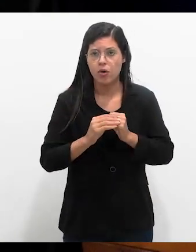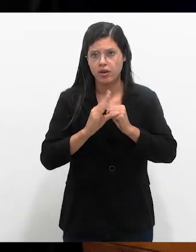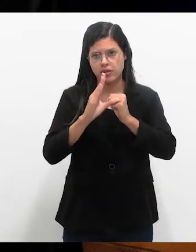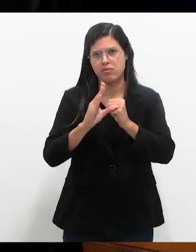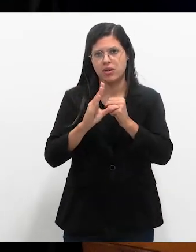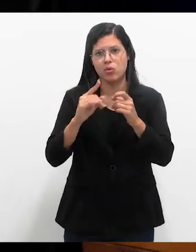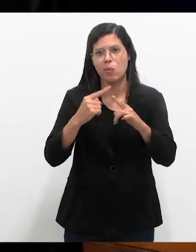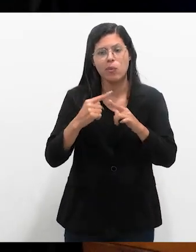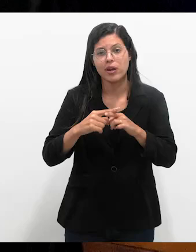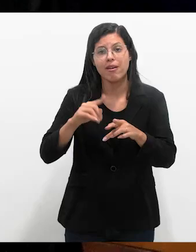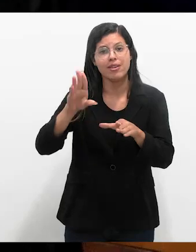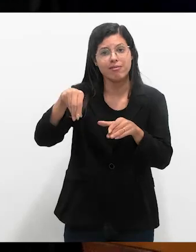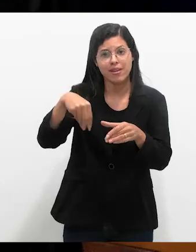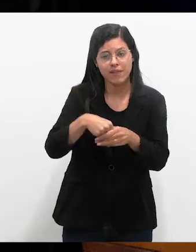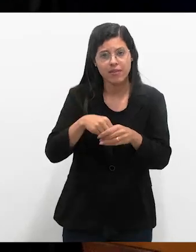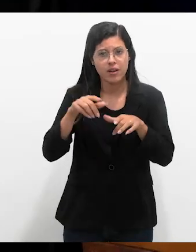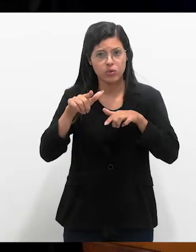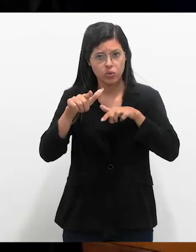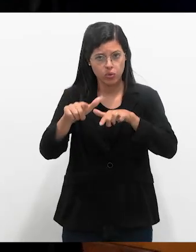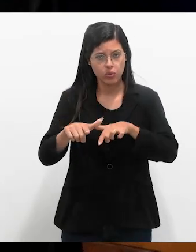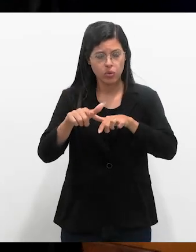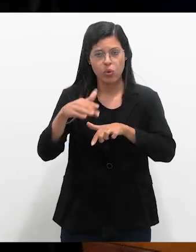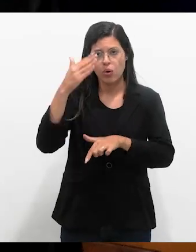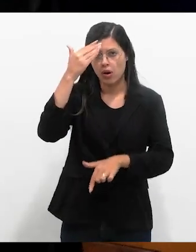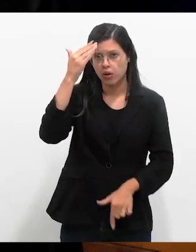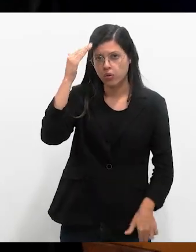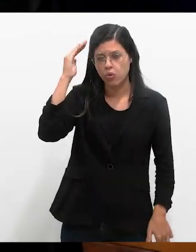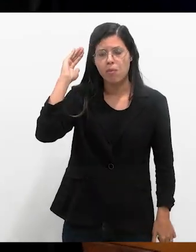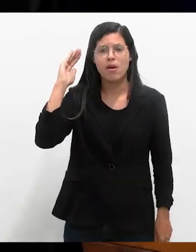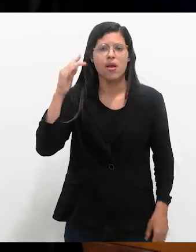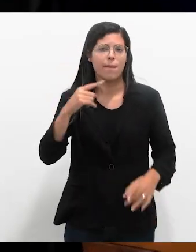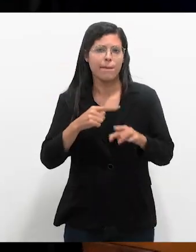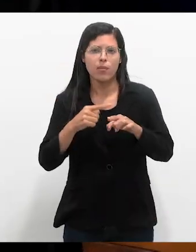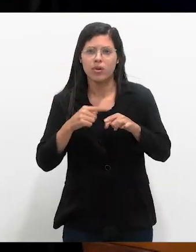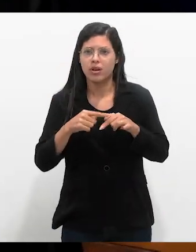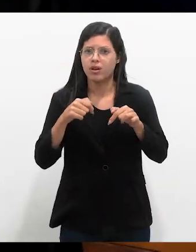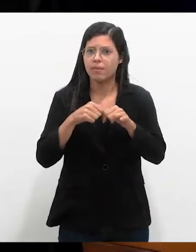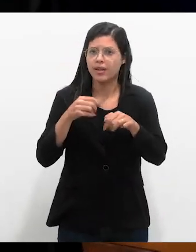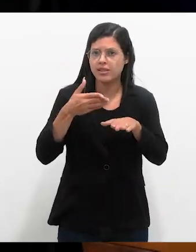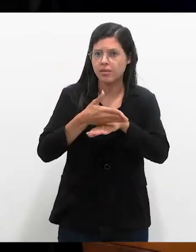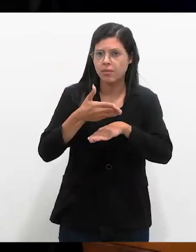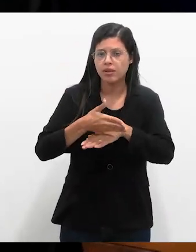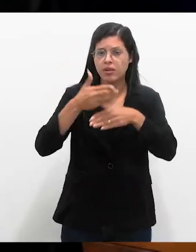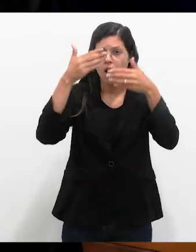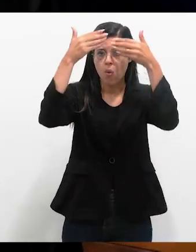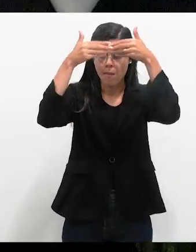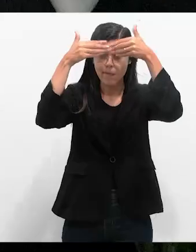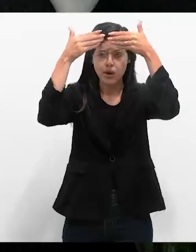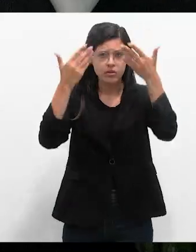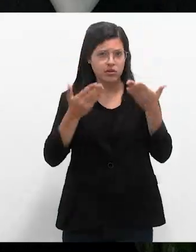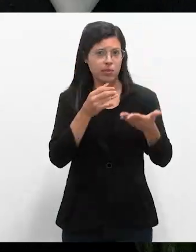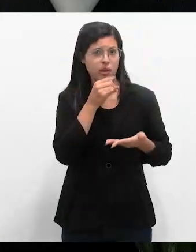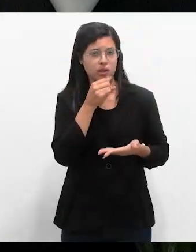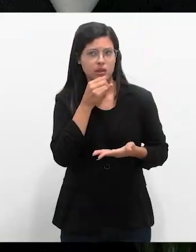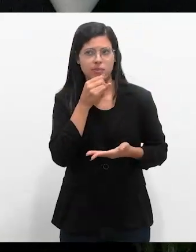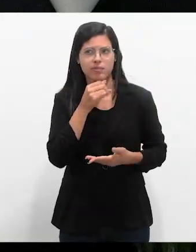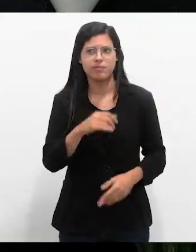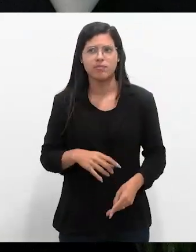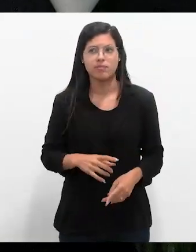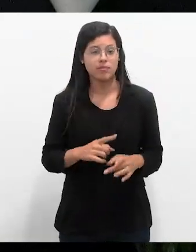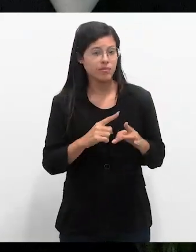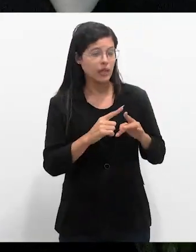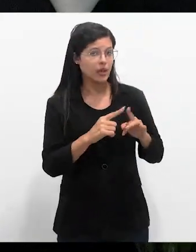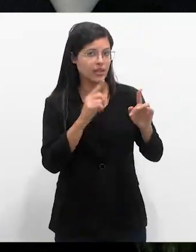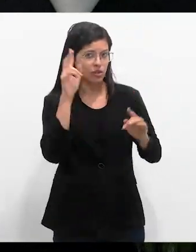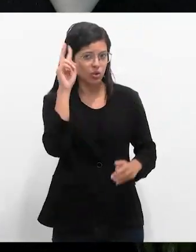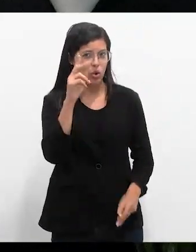ela faz parte do candomblé. Ela deveria ter o conhecimento pelo qual ela faz parte da Umbanda, por exemplo, entende? Mas essa história, ela se